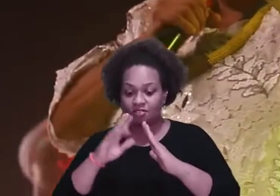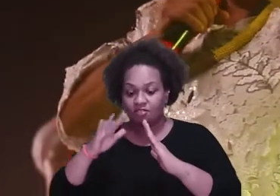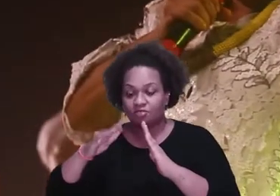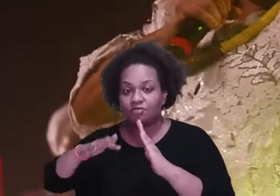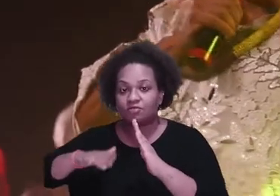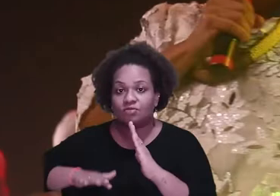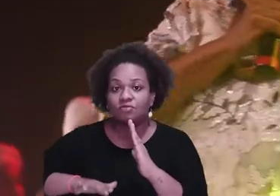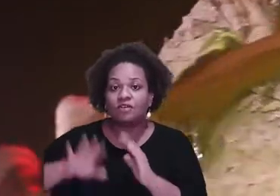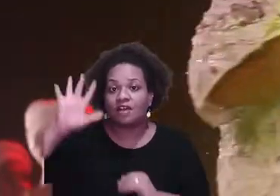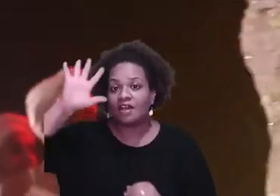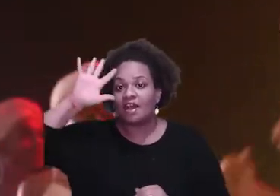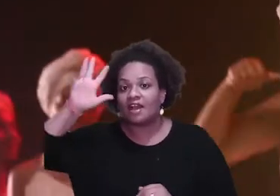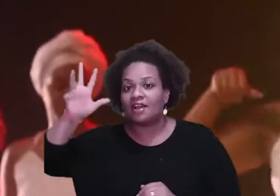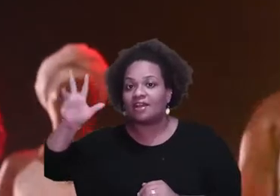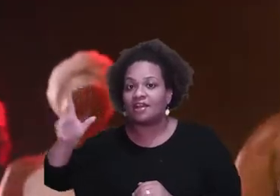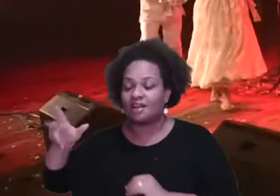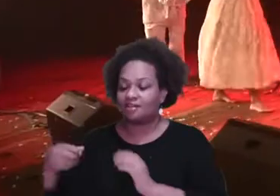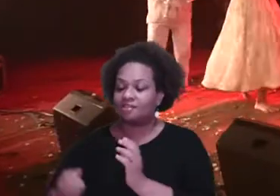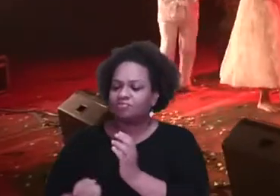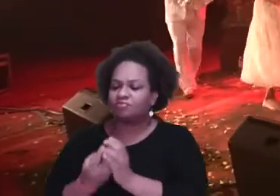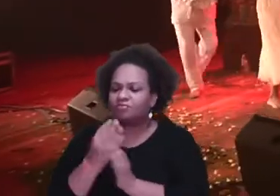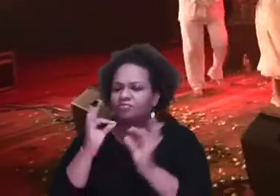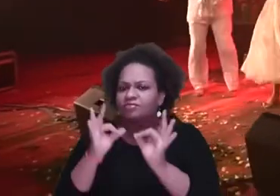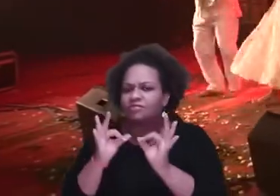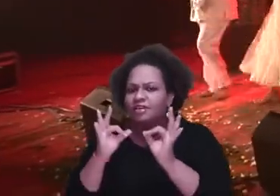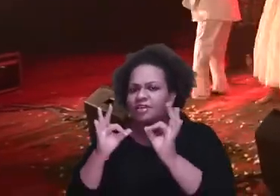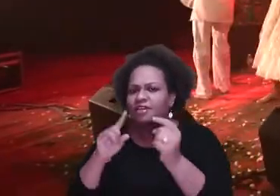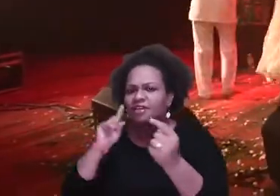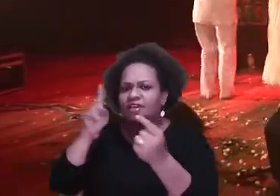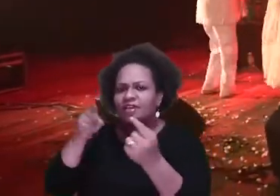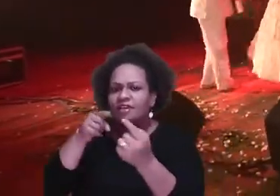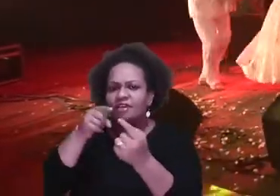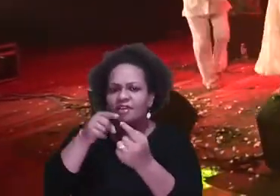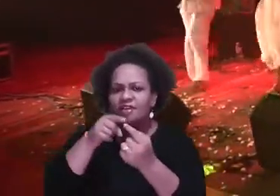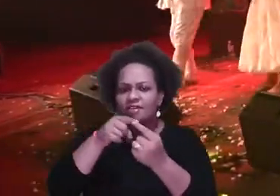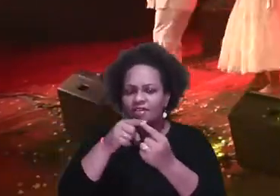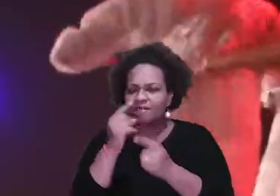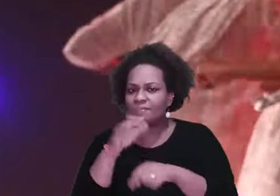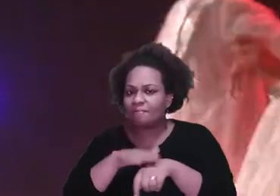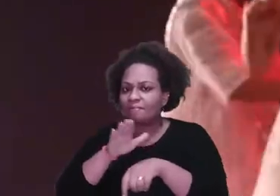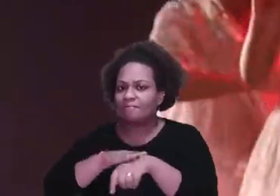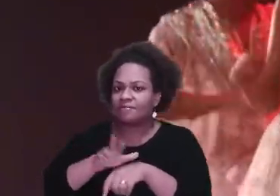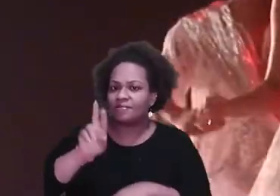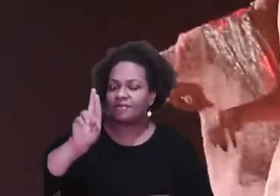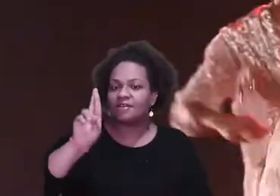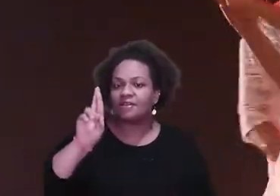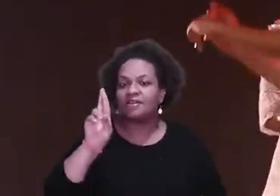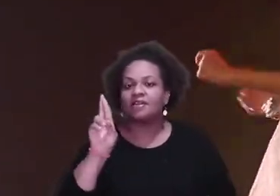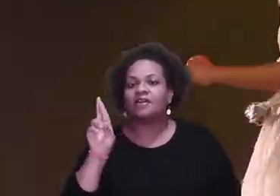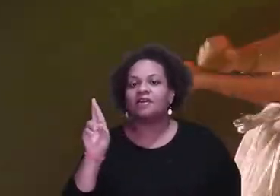eu quero ligando a Zumba nasceu o destino traçado nas mãos